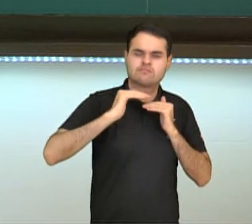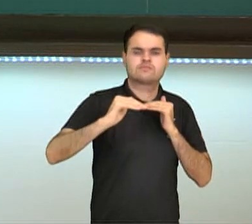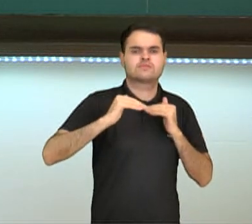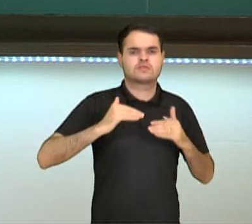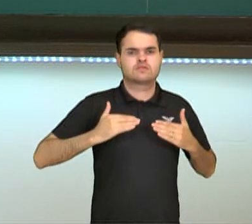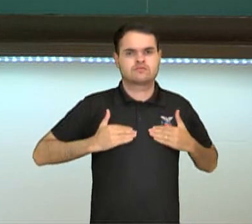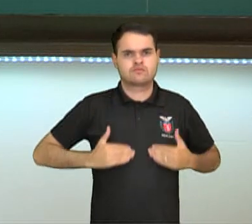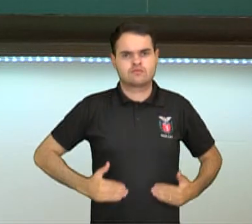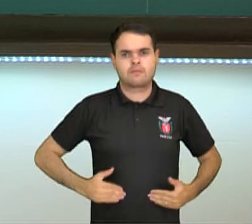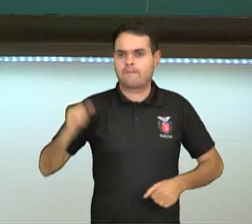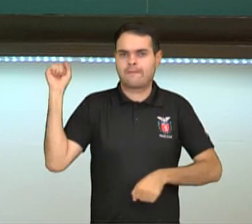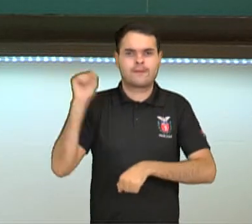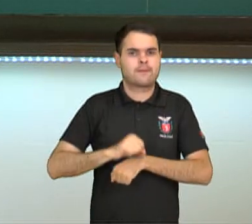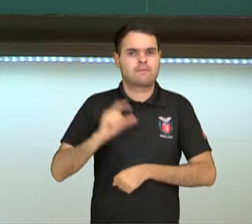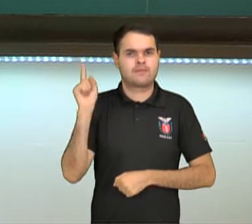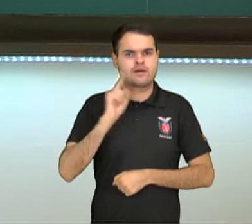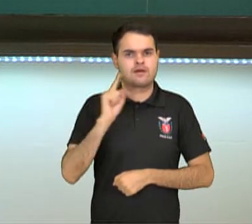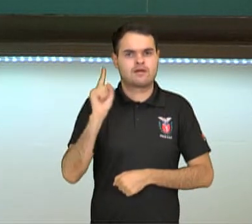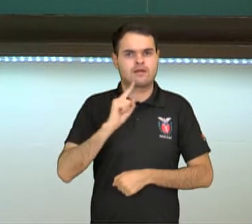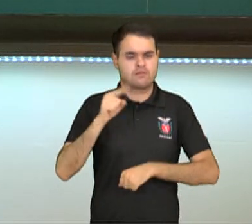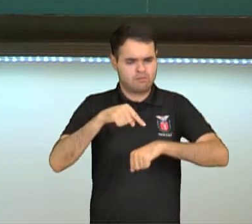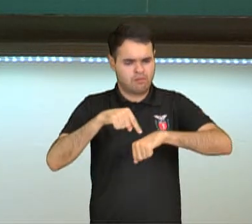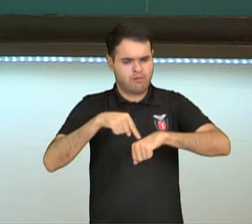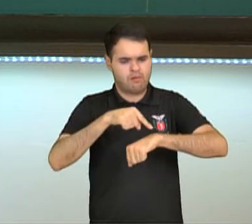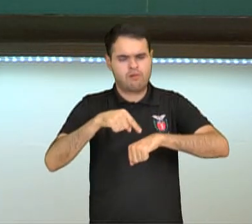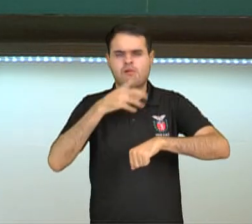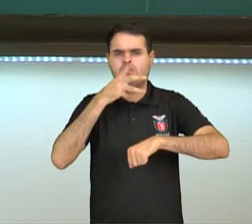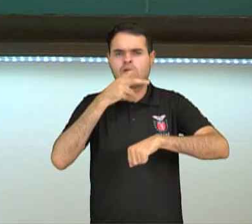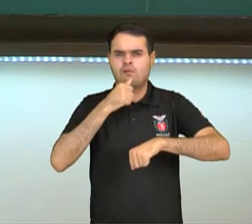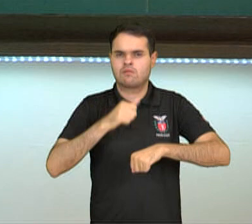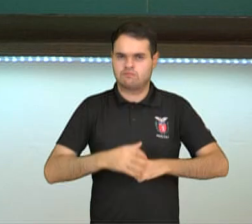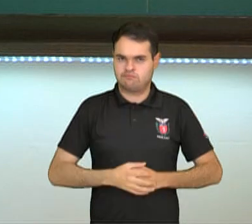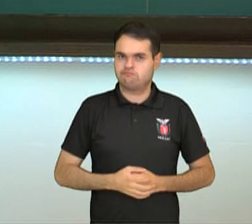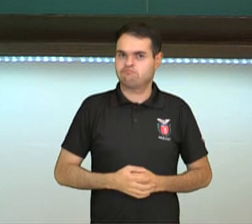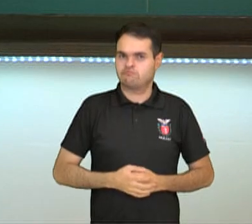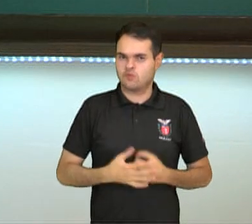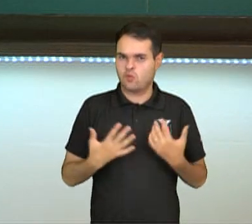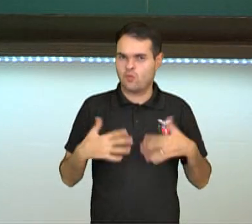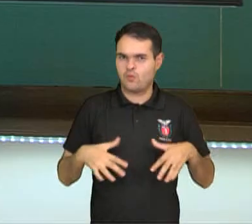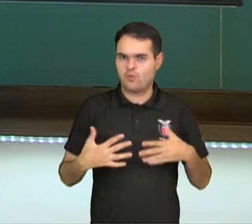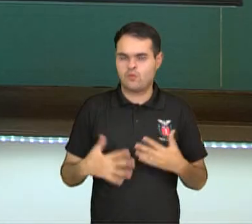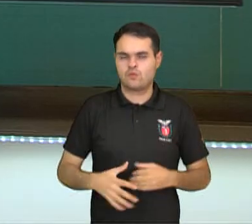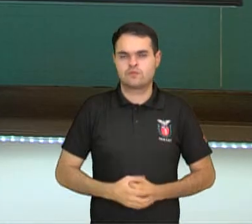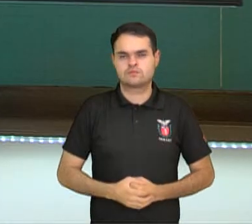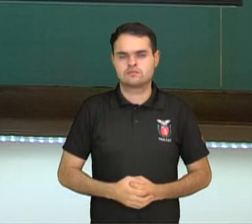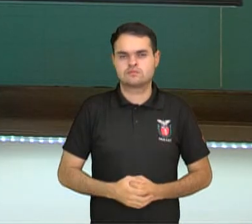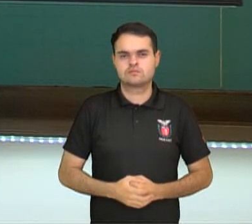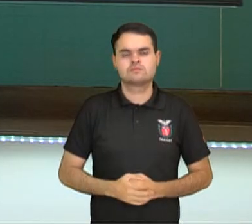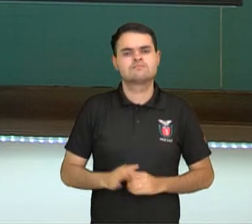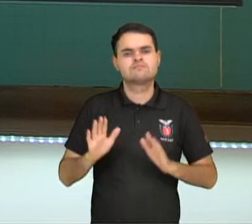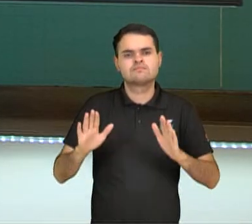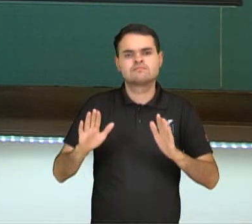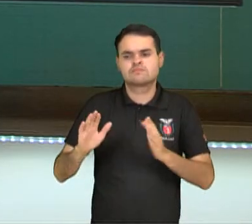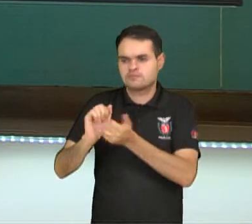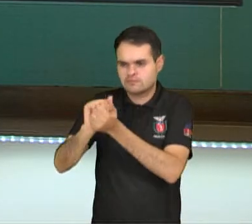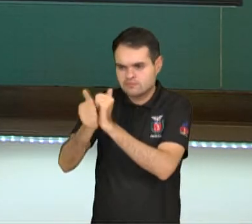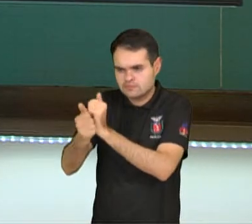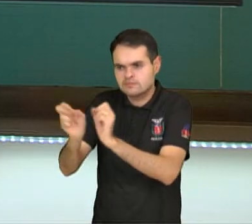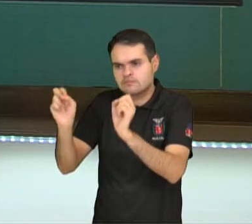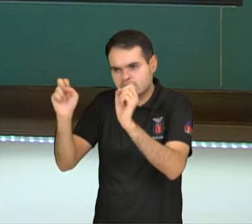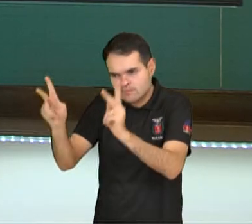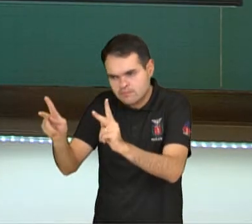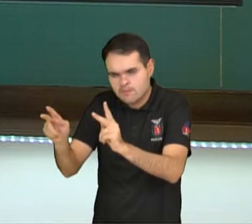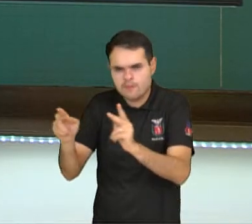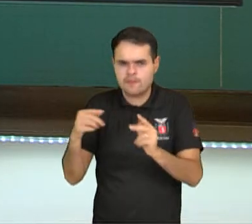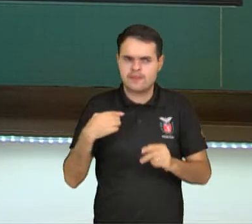físico sem parar por um longo período, tá bom? E nós, né, que não somos atletas, o que a resistência